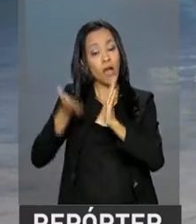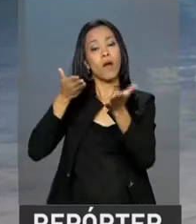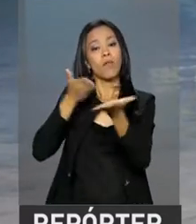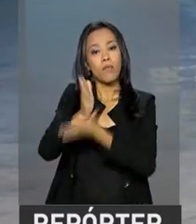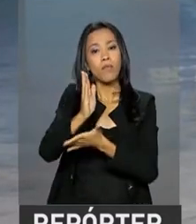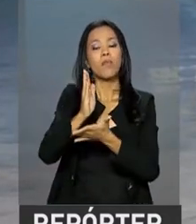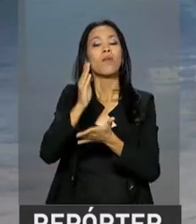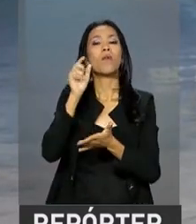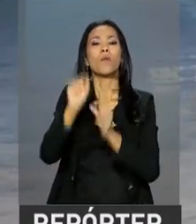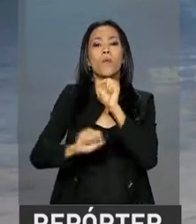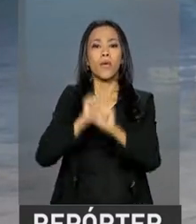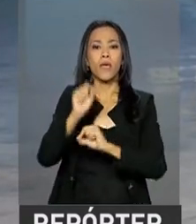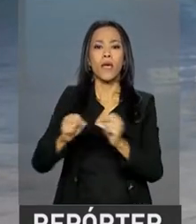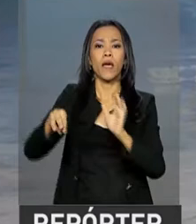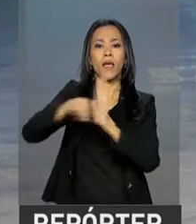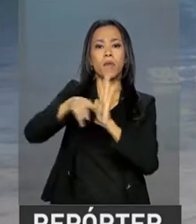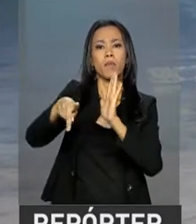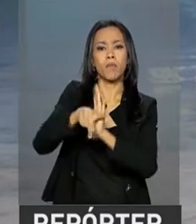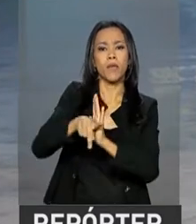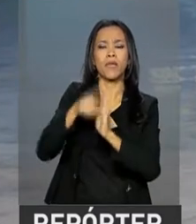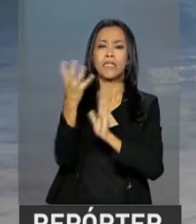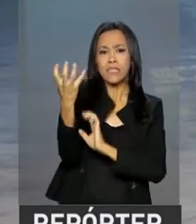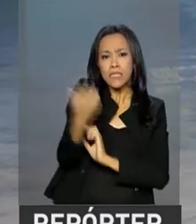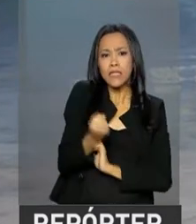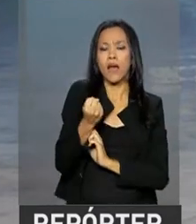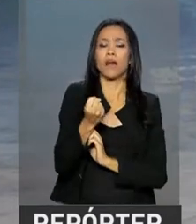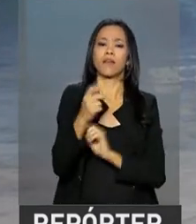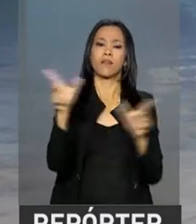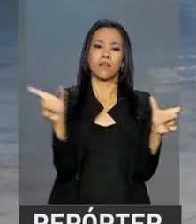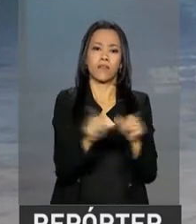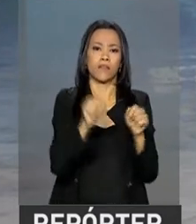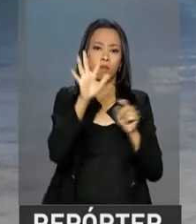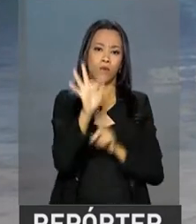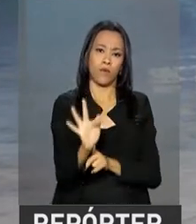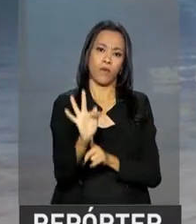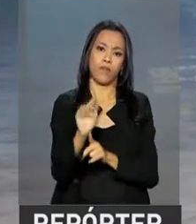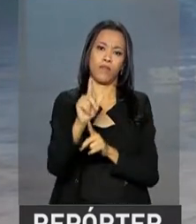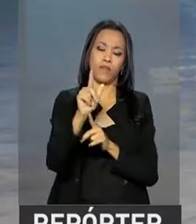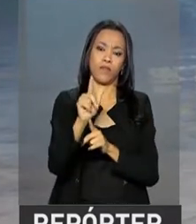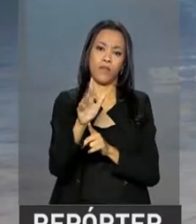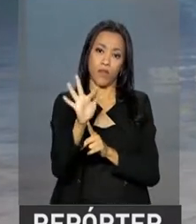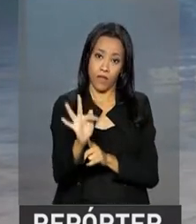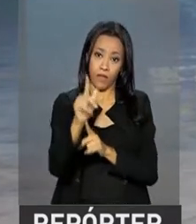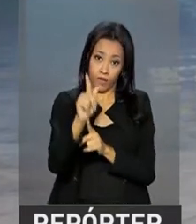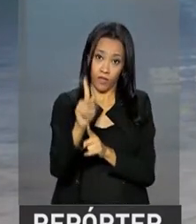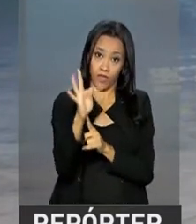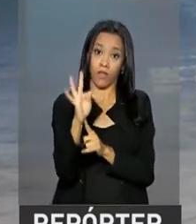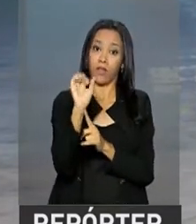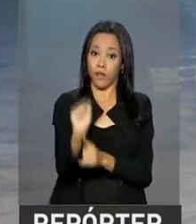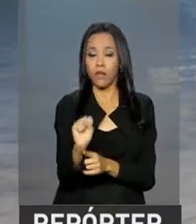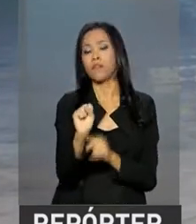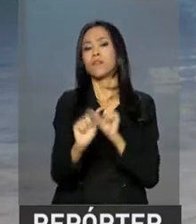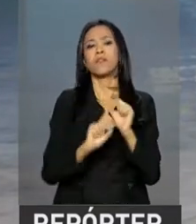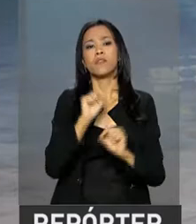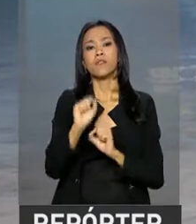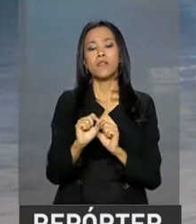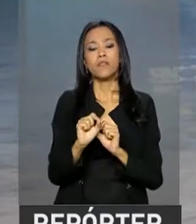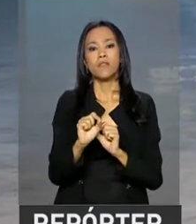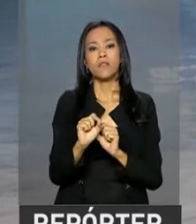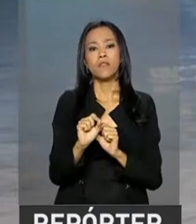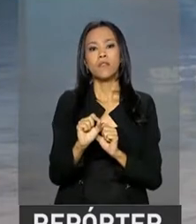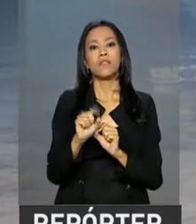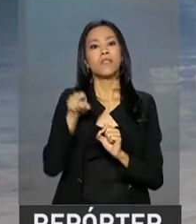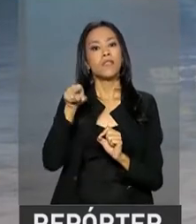medida provisória que permite o saque de contas inativas do fundo de garantia do tempo de serviço o fgts a mpb a